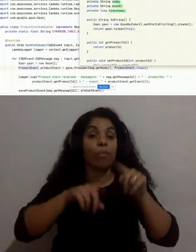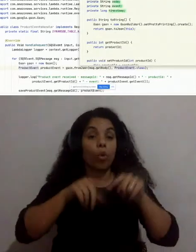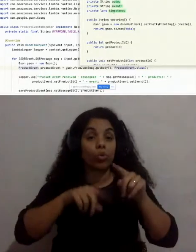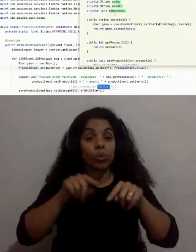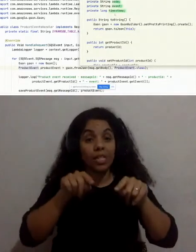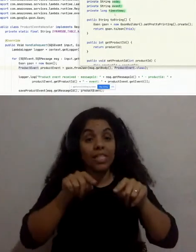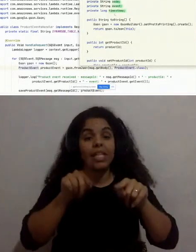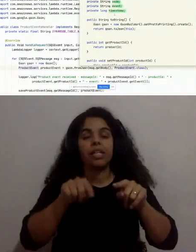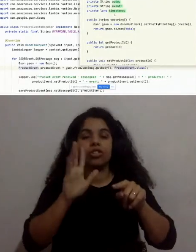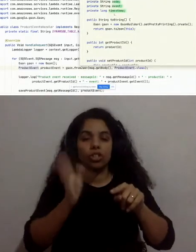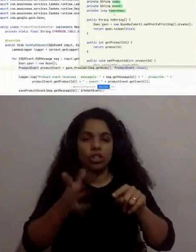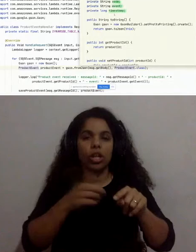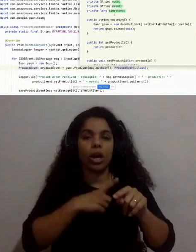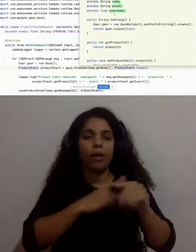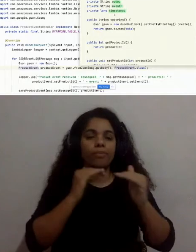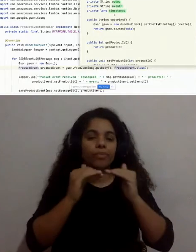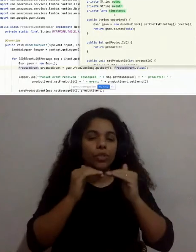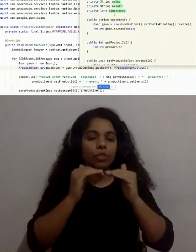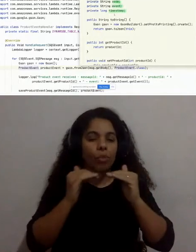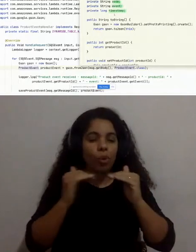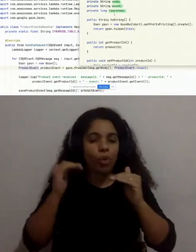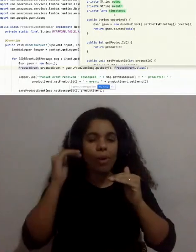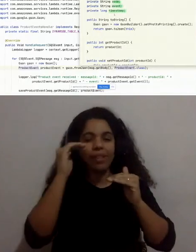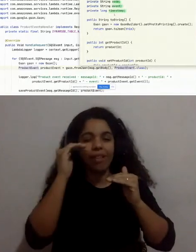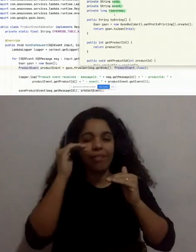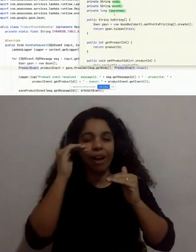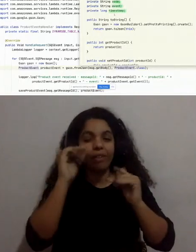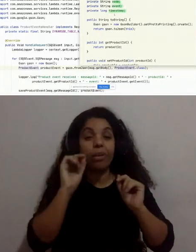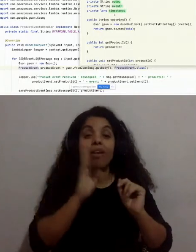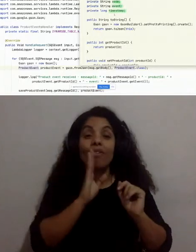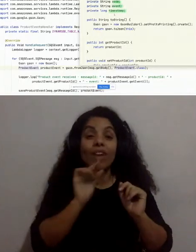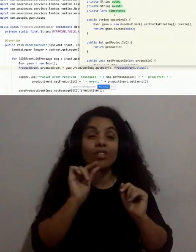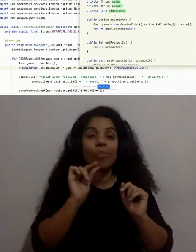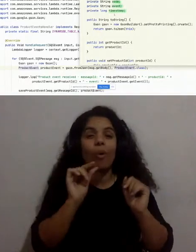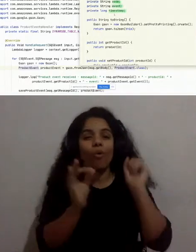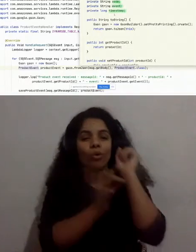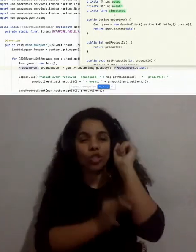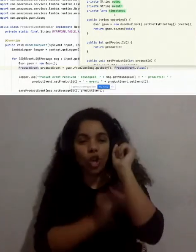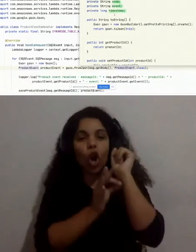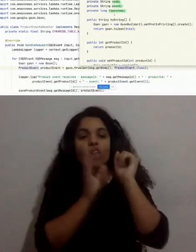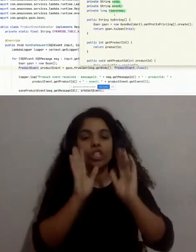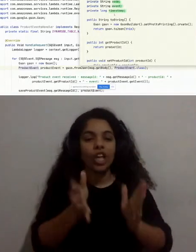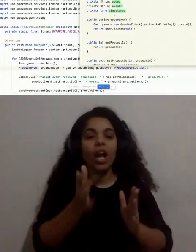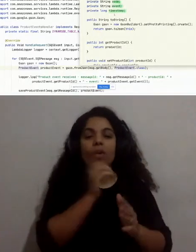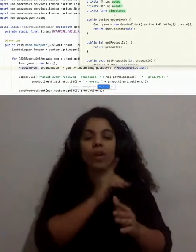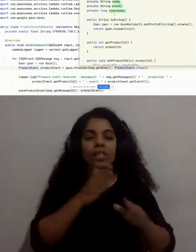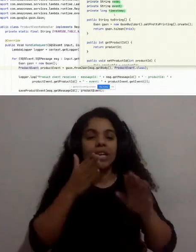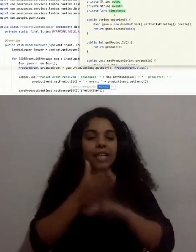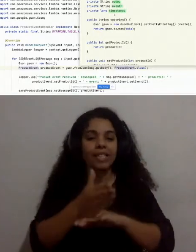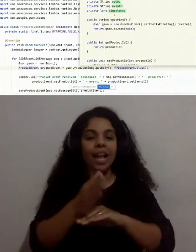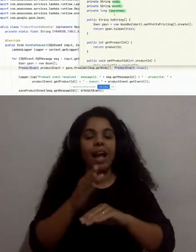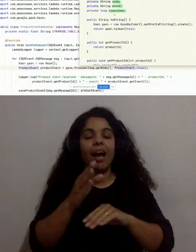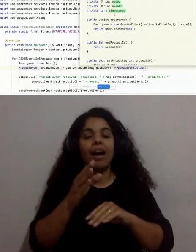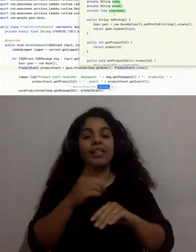gente, já é um nível um pouquinho mais elevado para quem conhece um pouquinho de código e consegue entrar dentro,